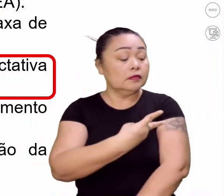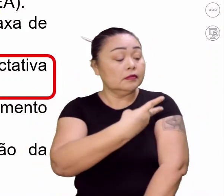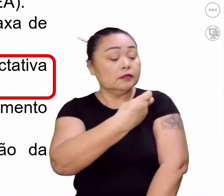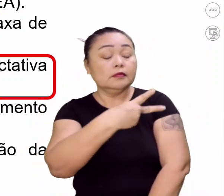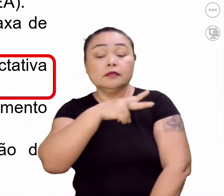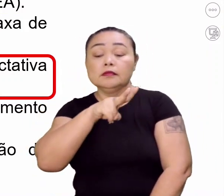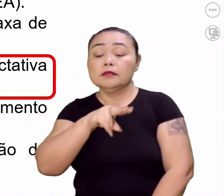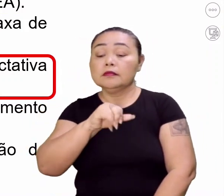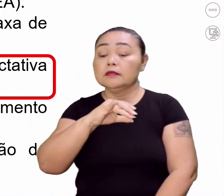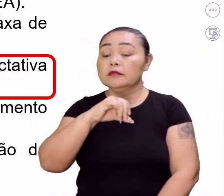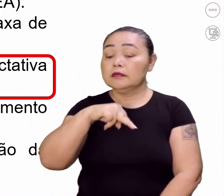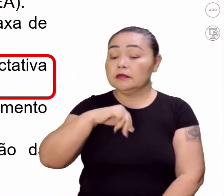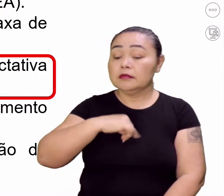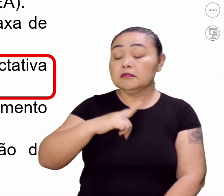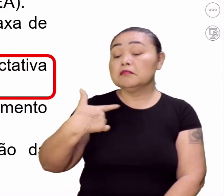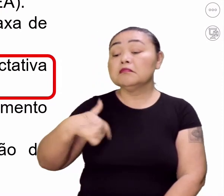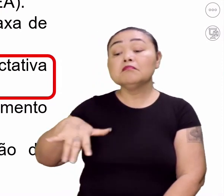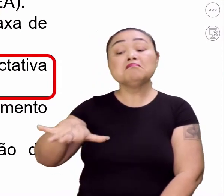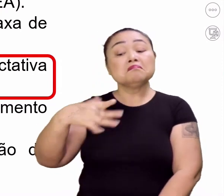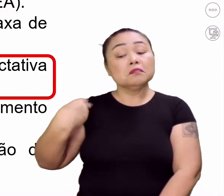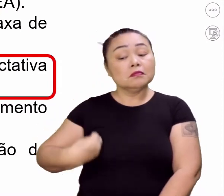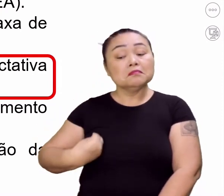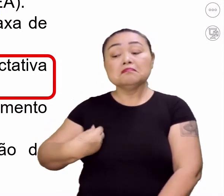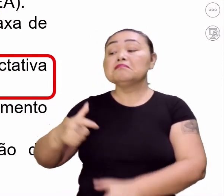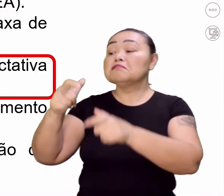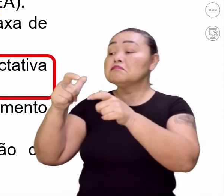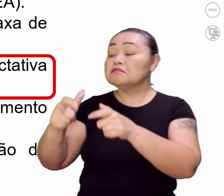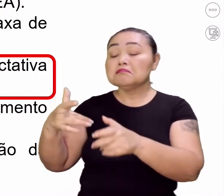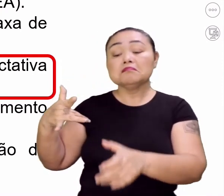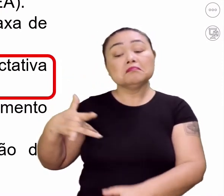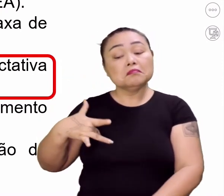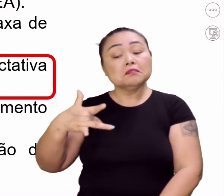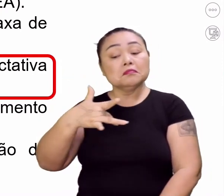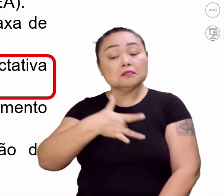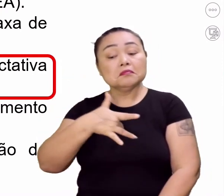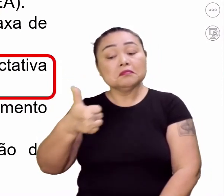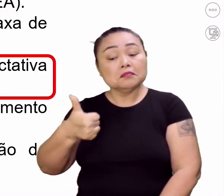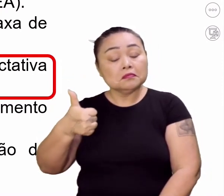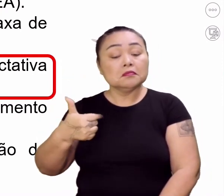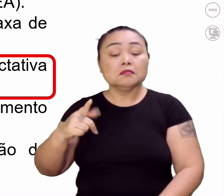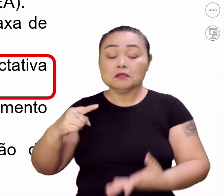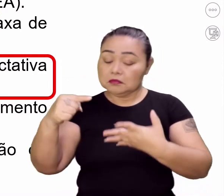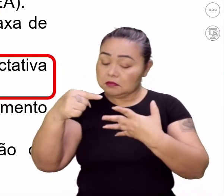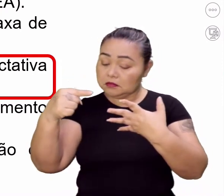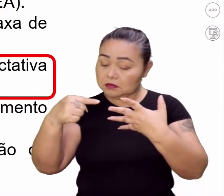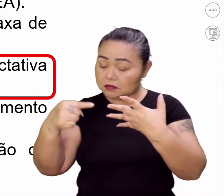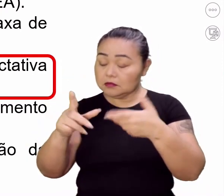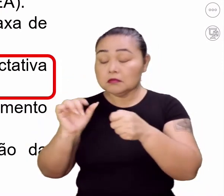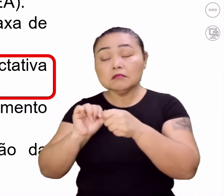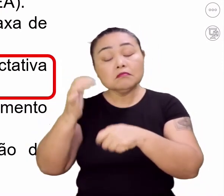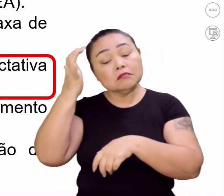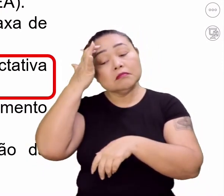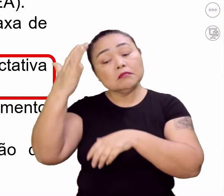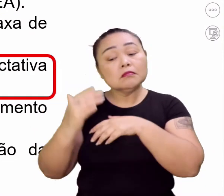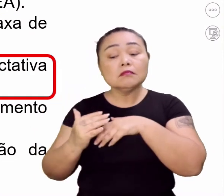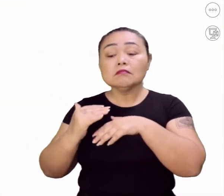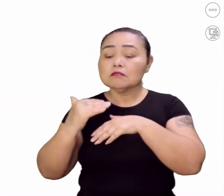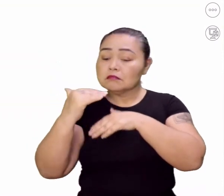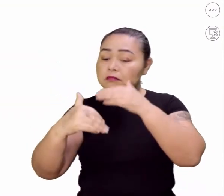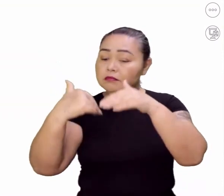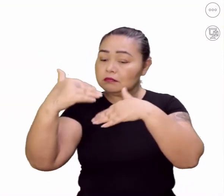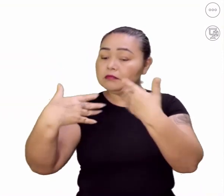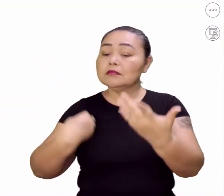vacinas, isso, qualidade de vida. Exato, professor Jorge. Tudo isso aumenta a expectativa de